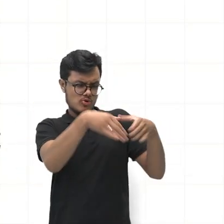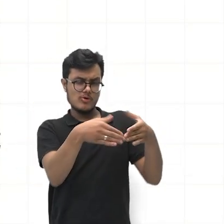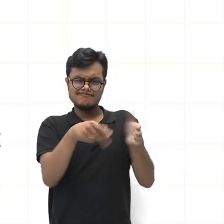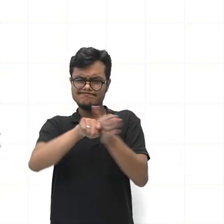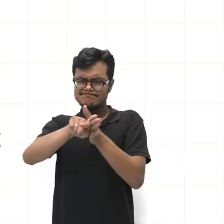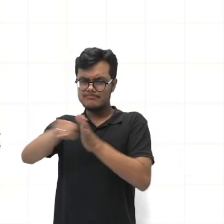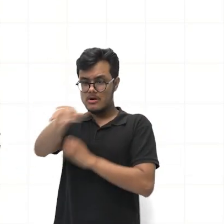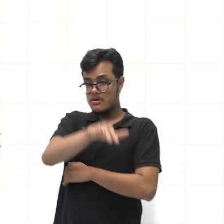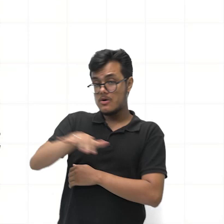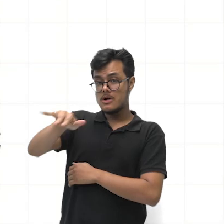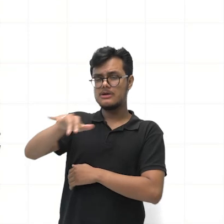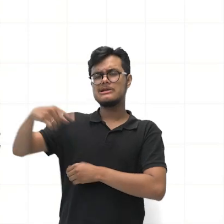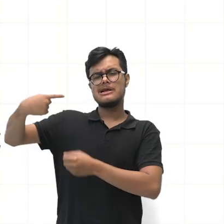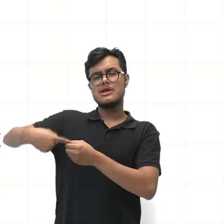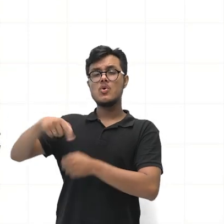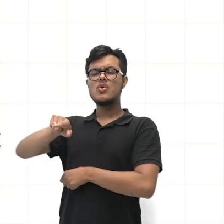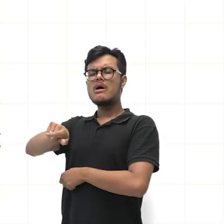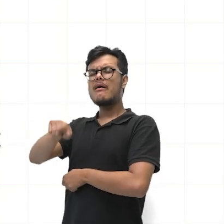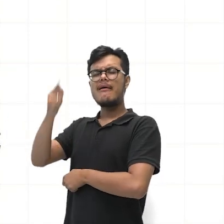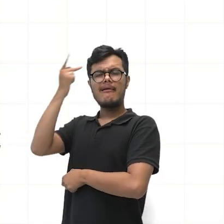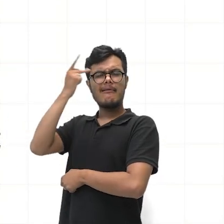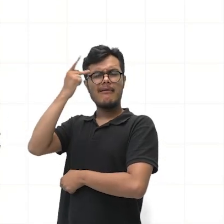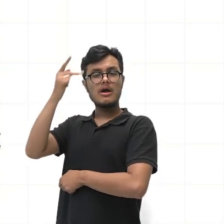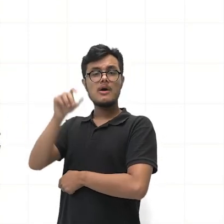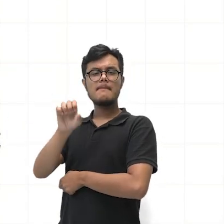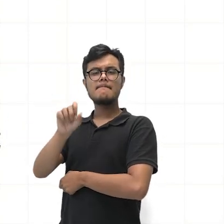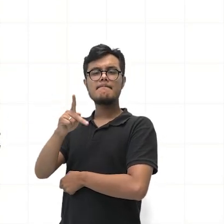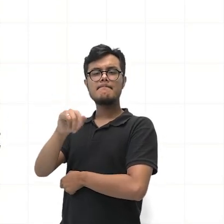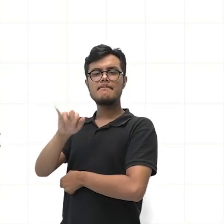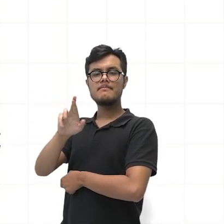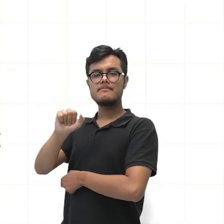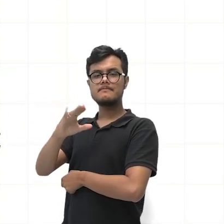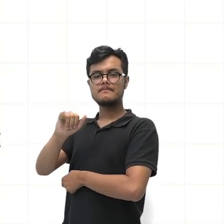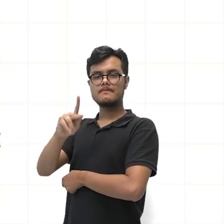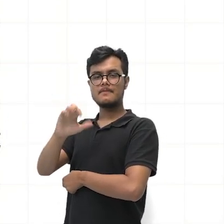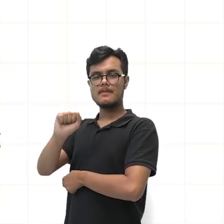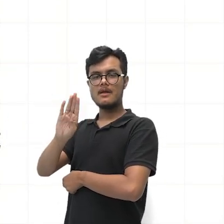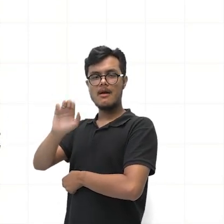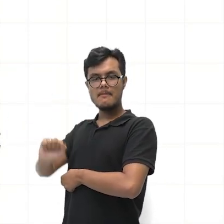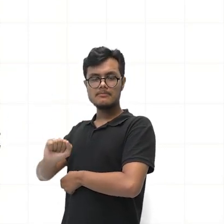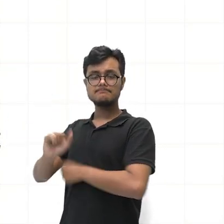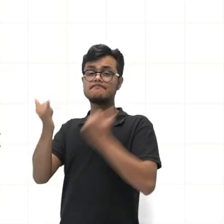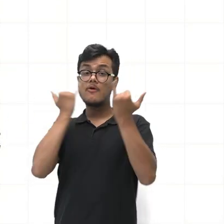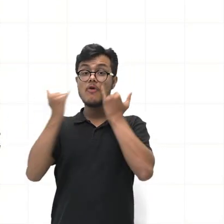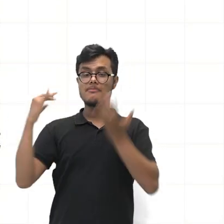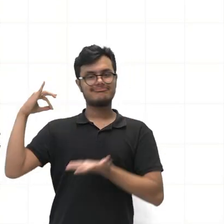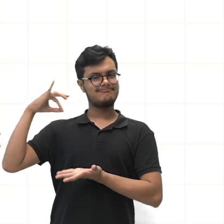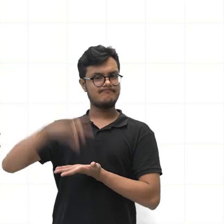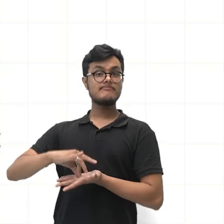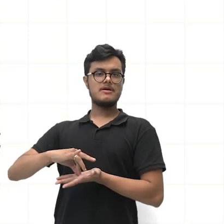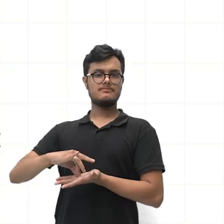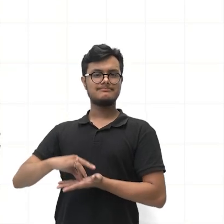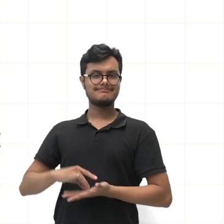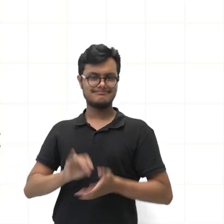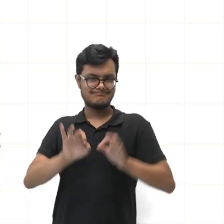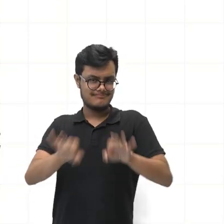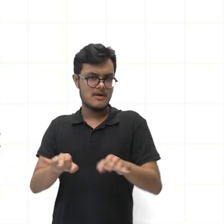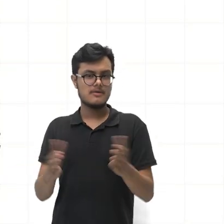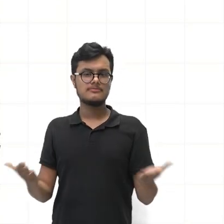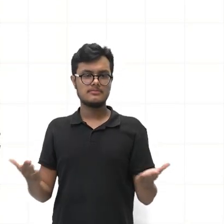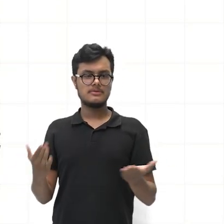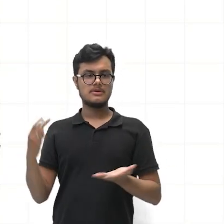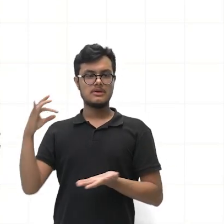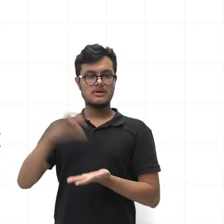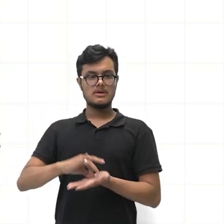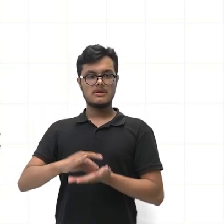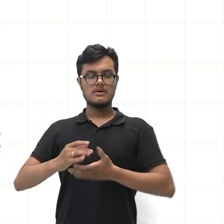precisamente no município aqui de Piracicaba. Então são dados reais, tá, pessoal? São